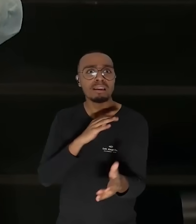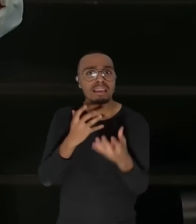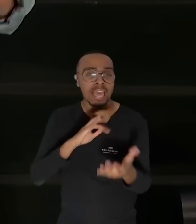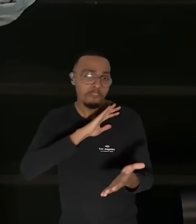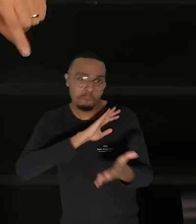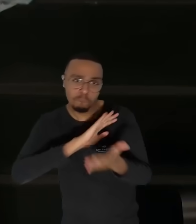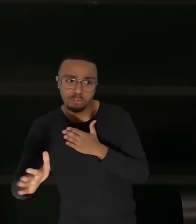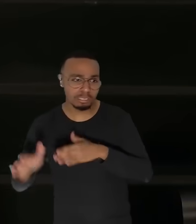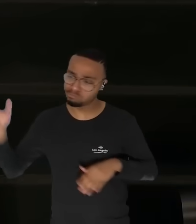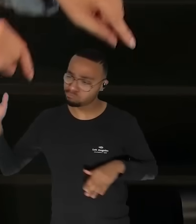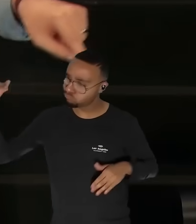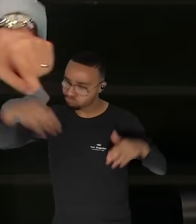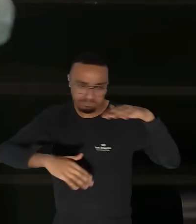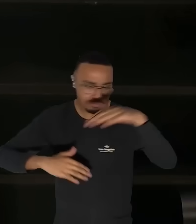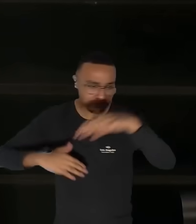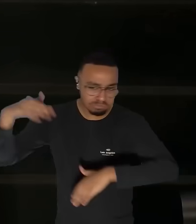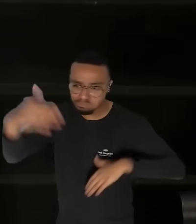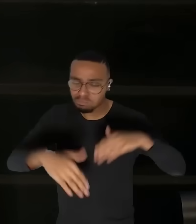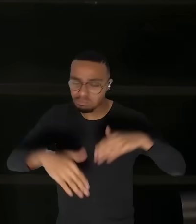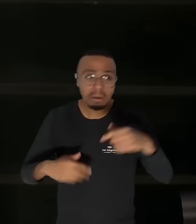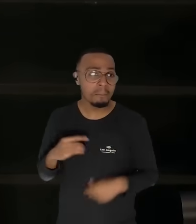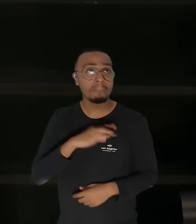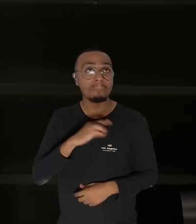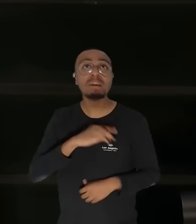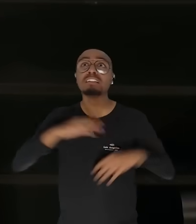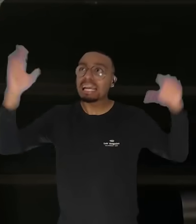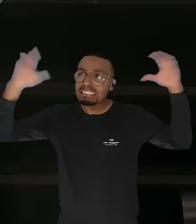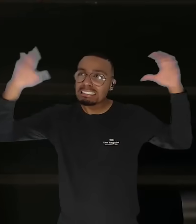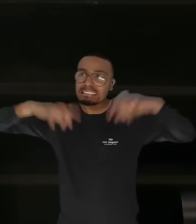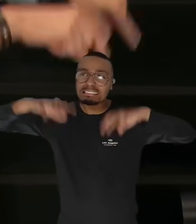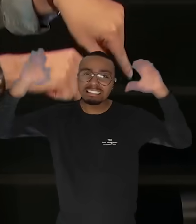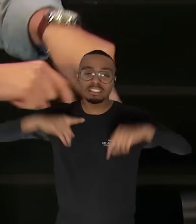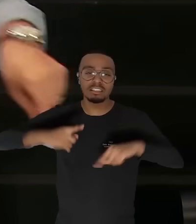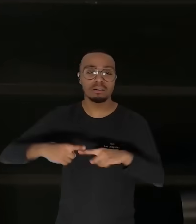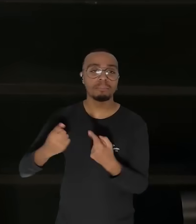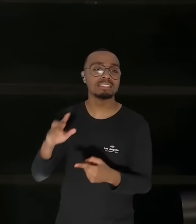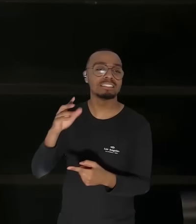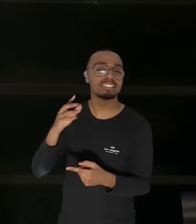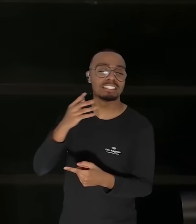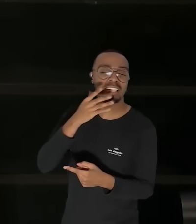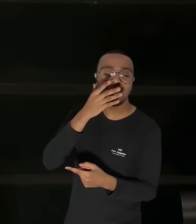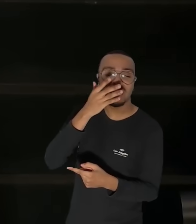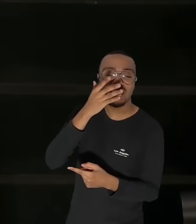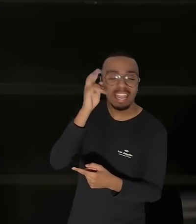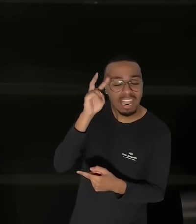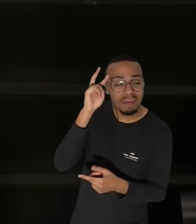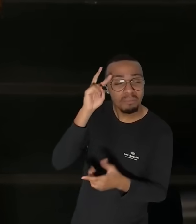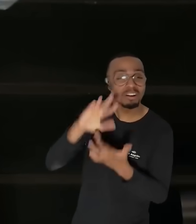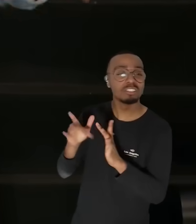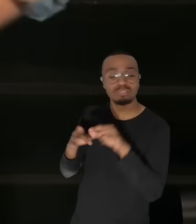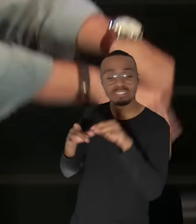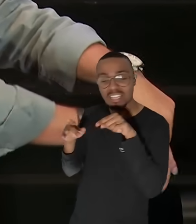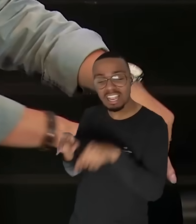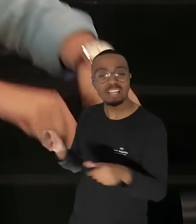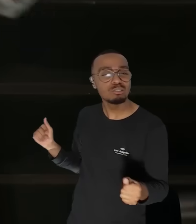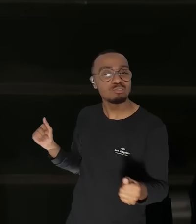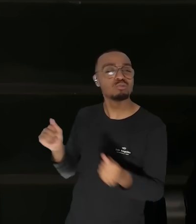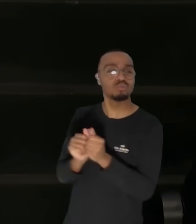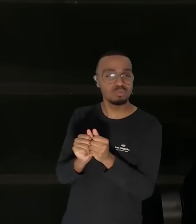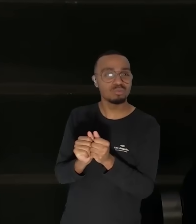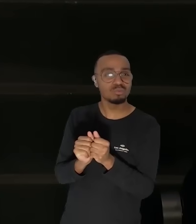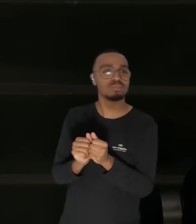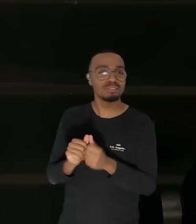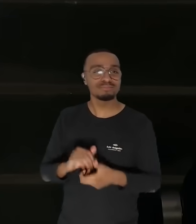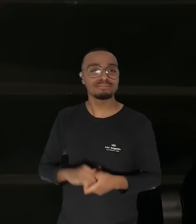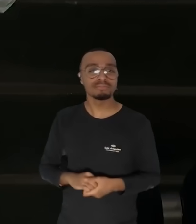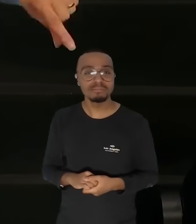que eles estavam querendo fugir. Jesus estava naquilo que eles estavam querendo fugir. Jesus estava naquilo que eles estavam querendo fugir. Jesus